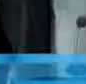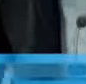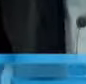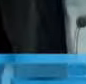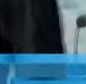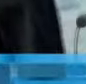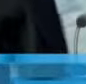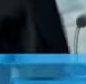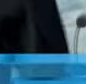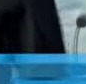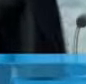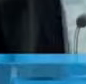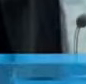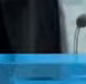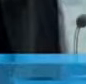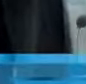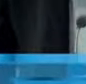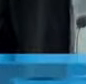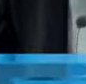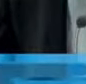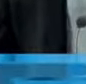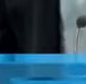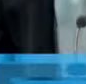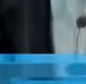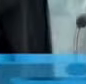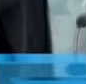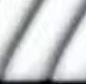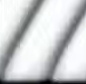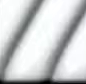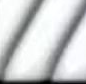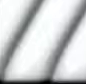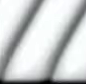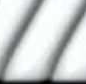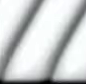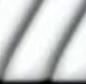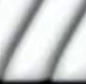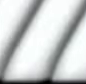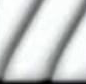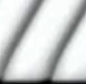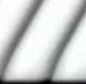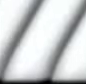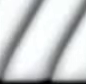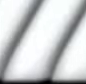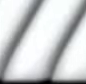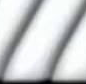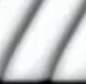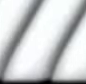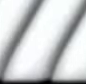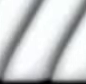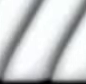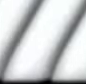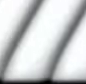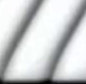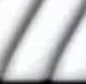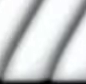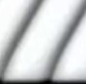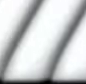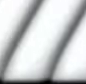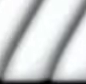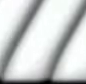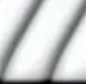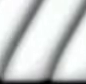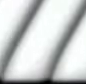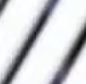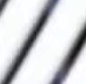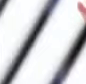da cidade. Comigo não tem essa de obedecer projeto, não. Eu faço qualquer puxadinho. Primeira linha, segunda linha de material, é tudo a mesma coisa. E quando eu